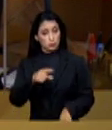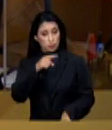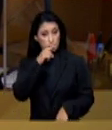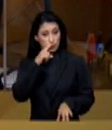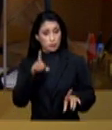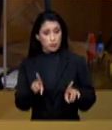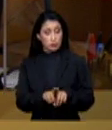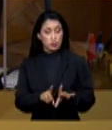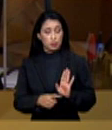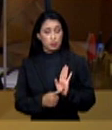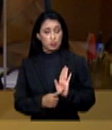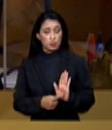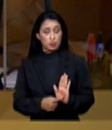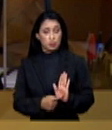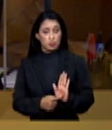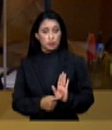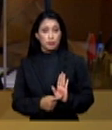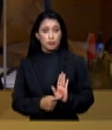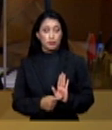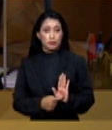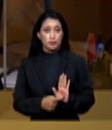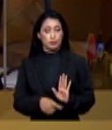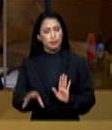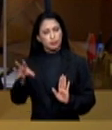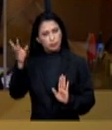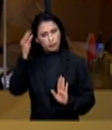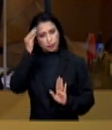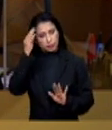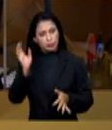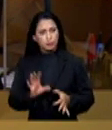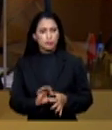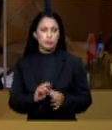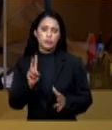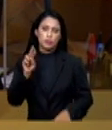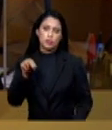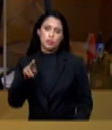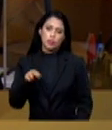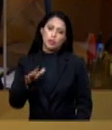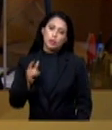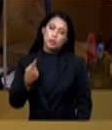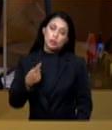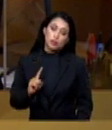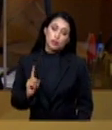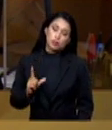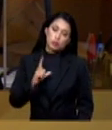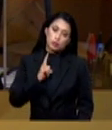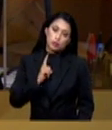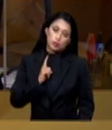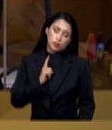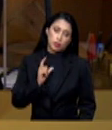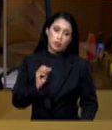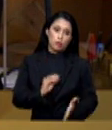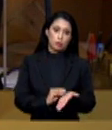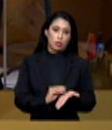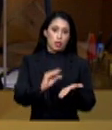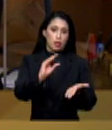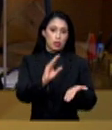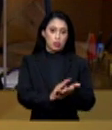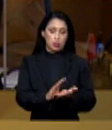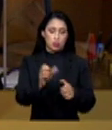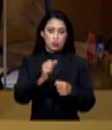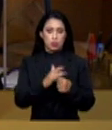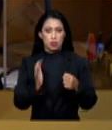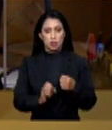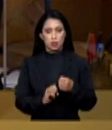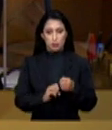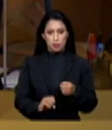a ponta eu entendi que permite que a união entre financiador por excelência do saneamento